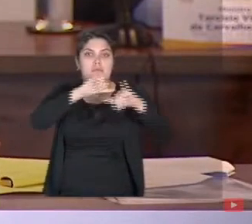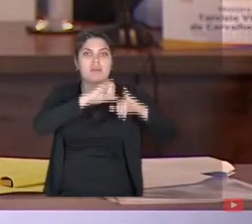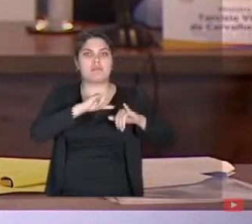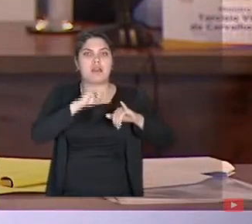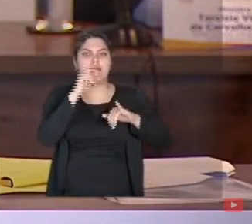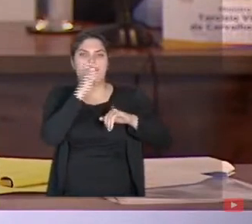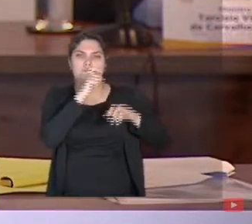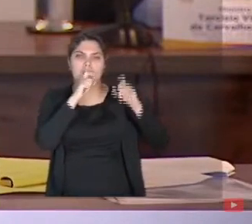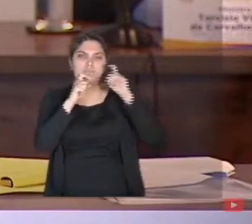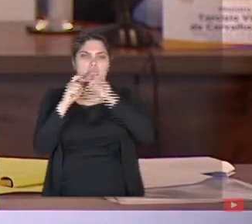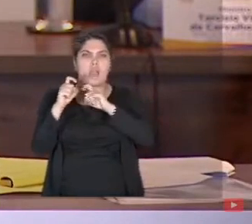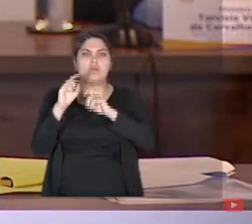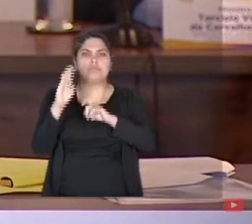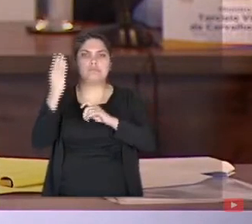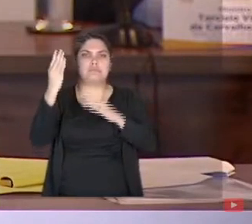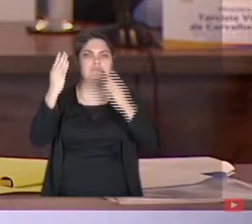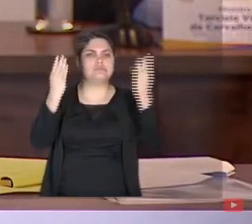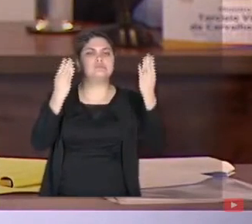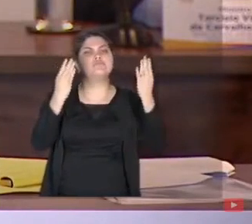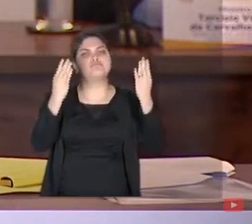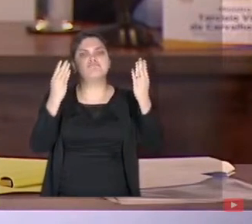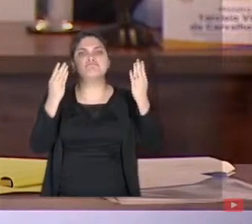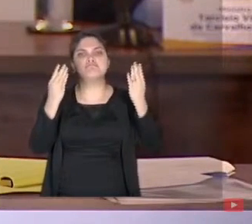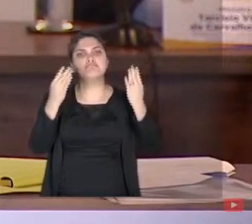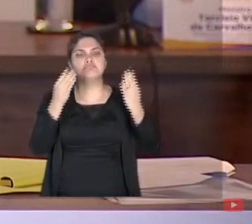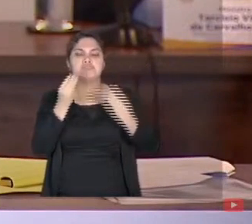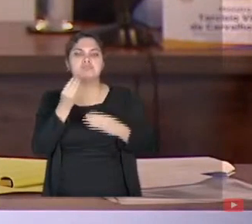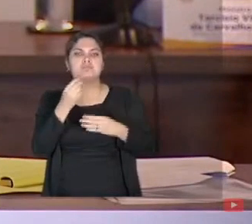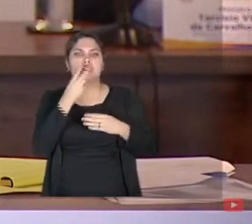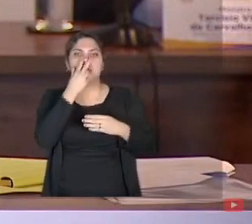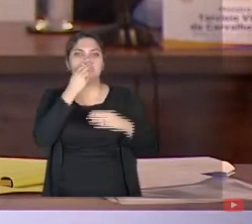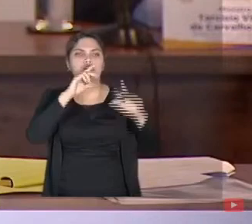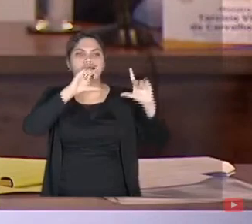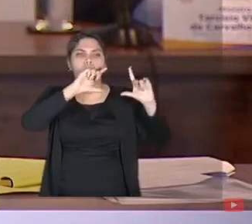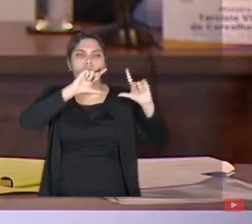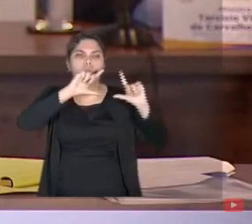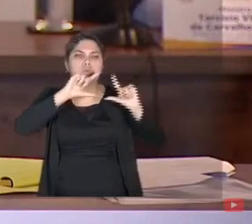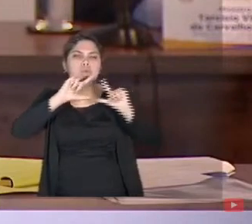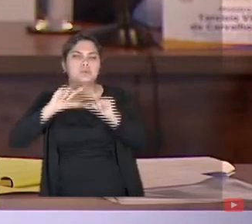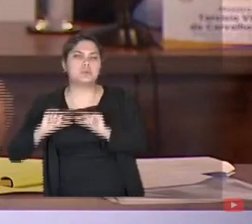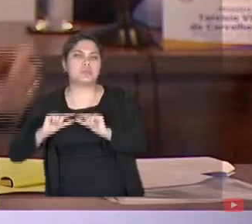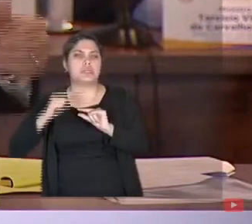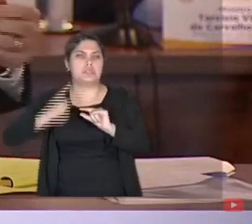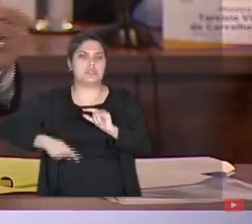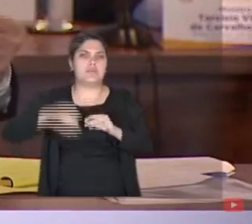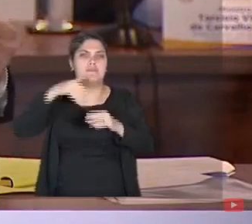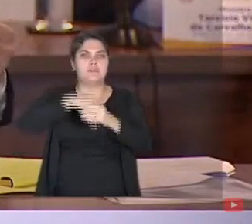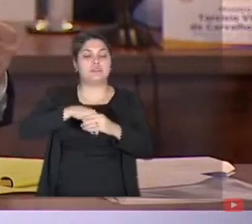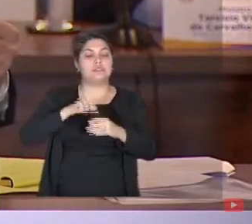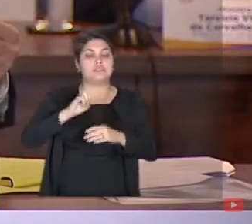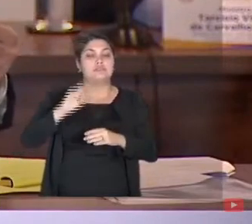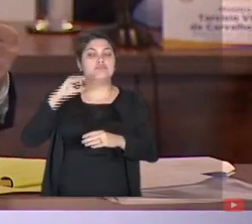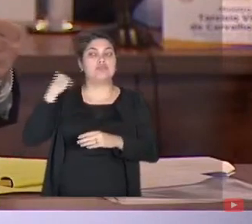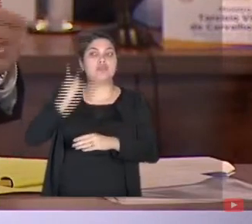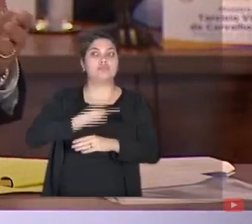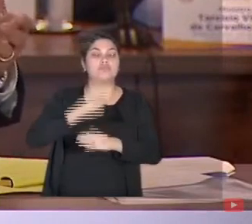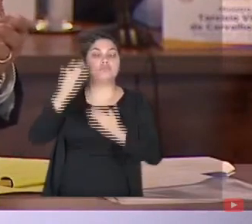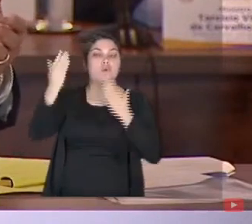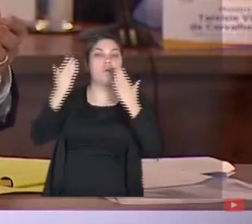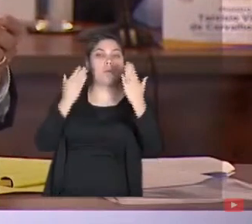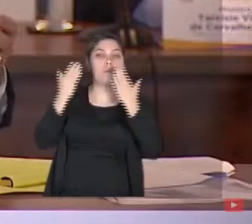news, de notícias fraudulentas, foi bastante baixa nessas eleições, sobretudo se considerarmos que